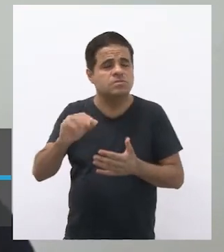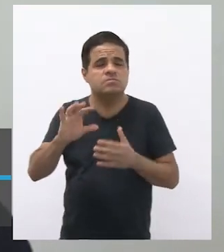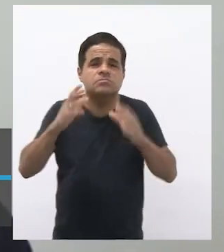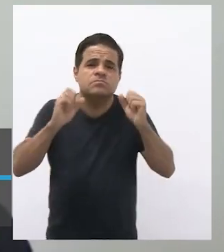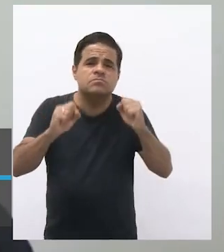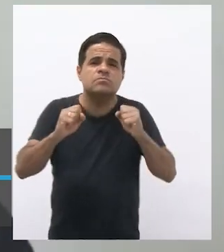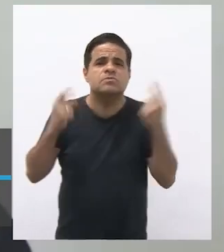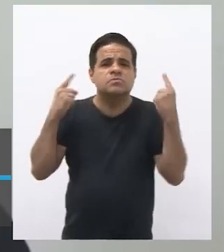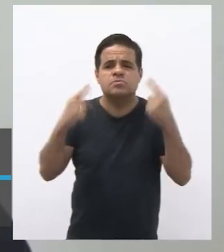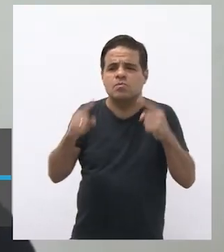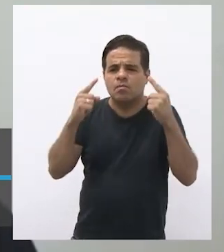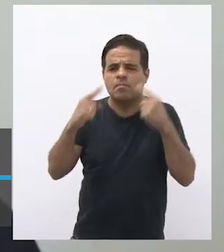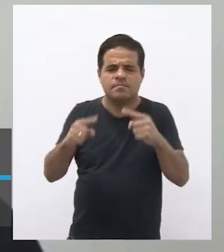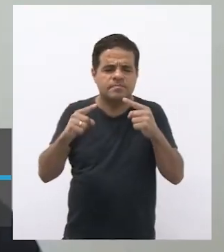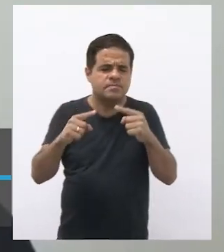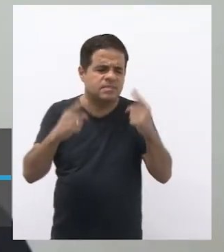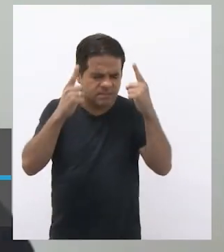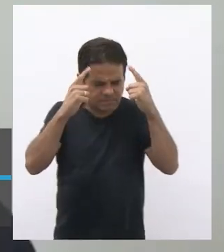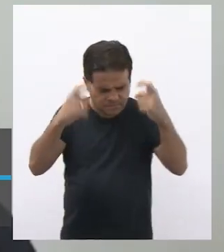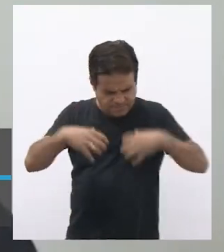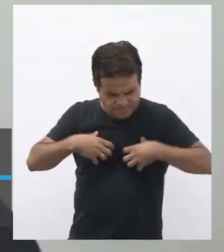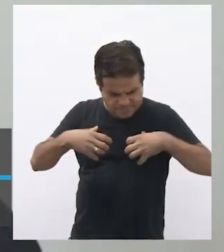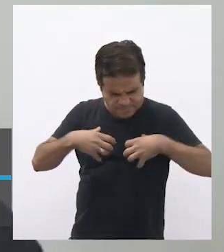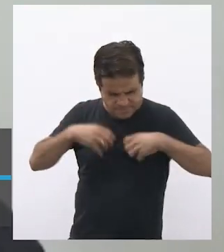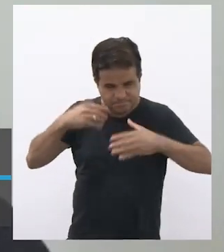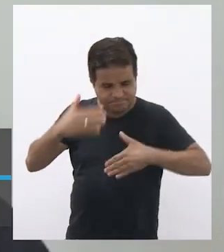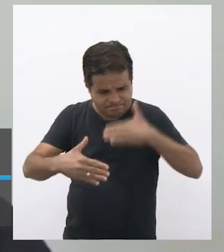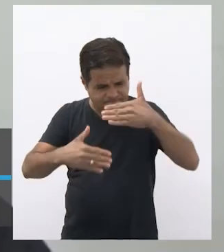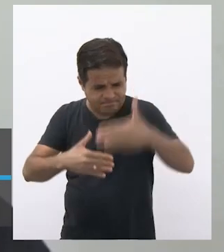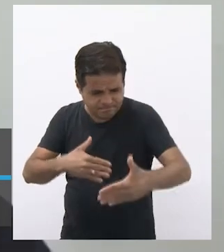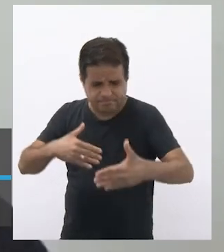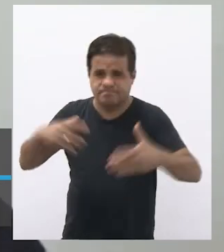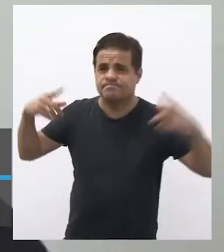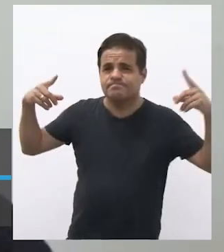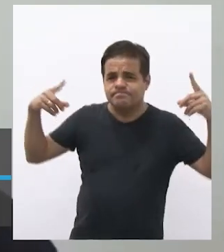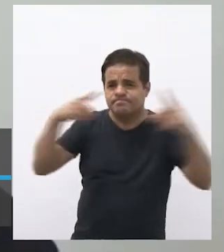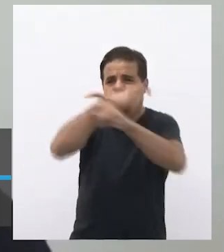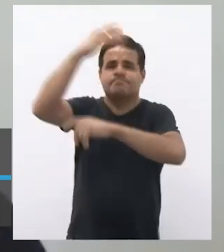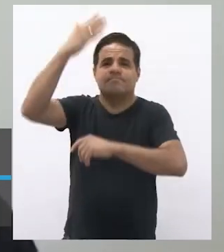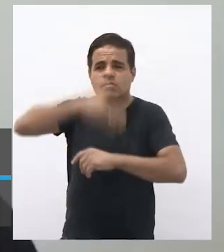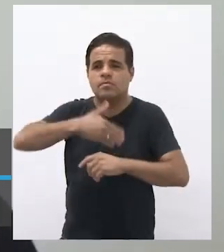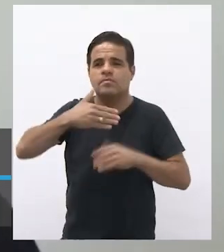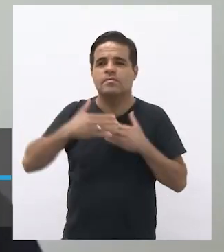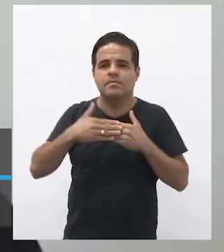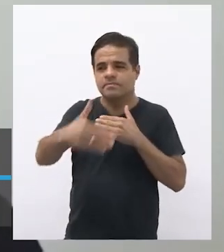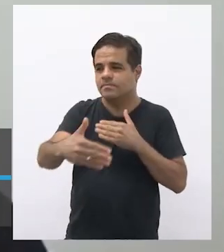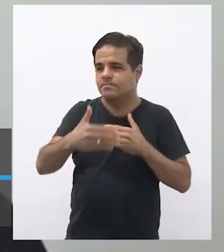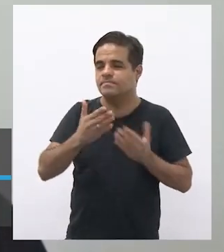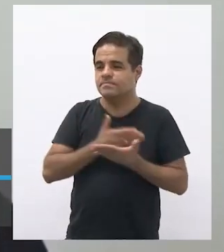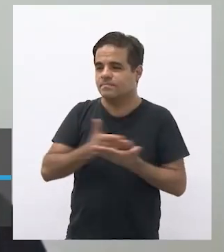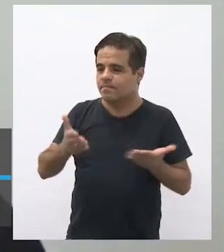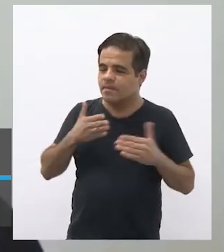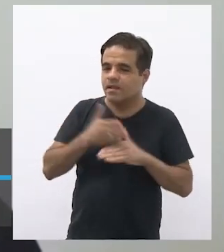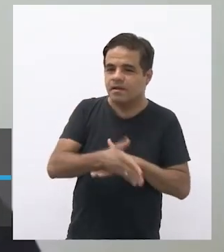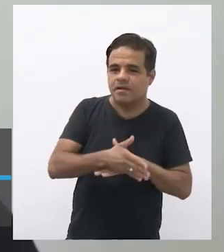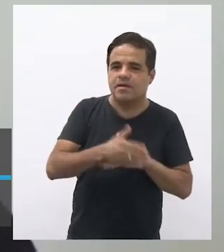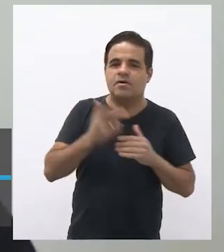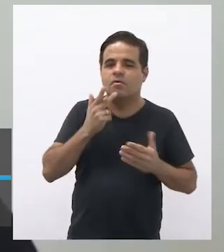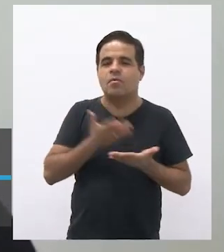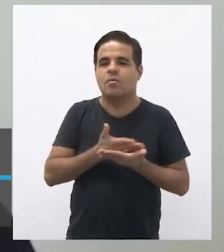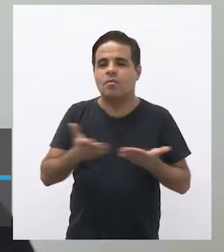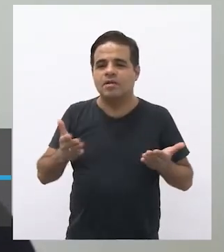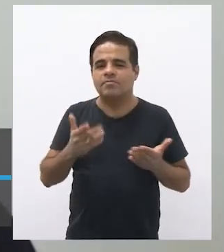Mas é muito importante isso que a Eliane coloca, né? De que esse contexto da pandemia de